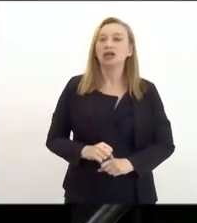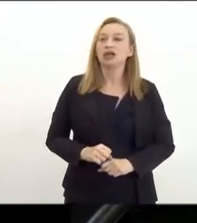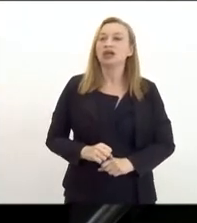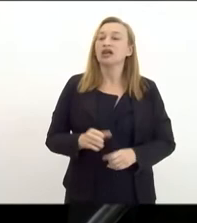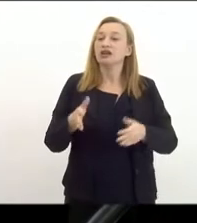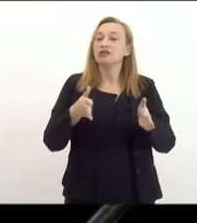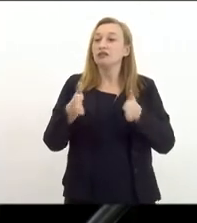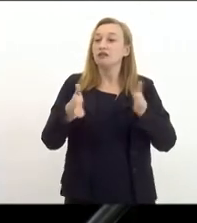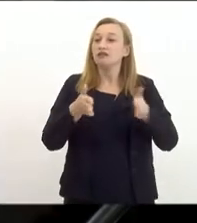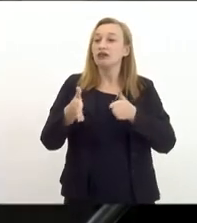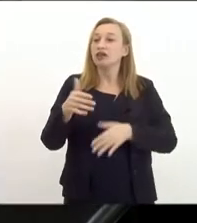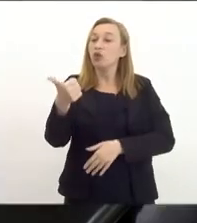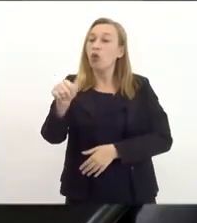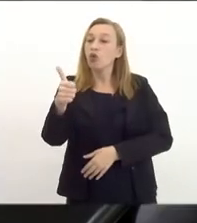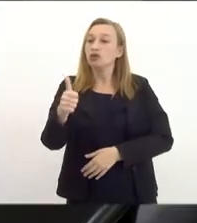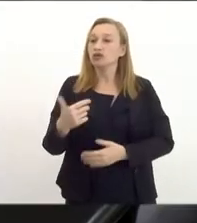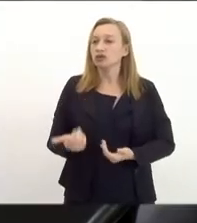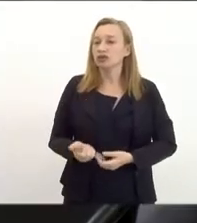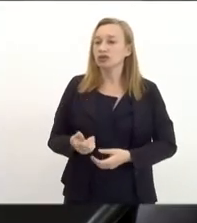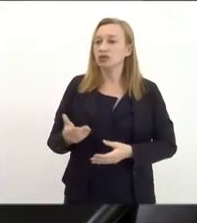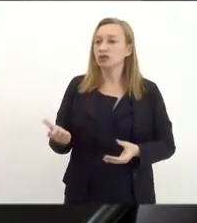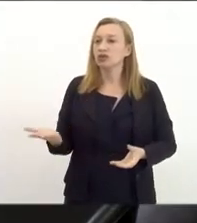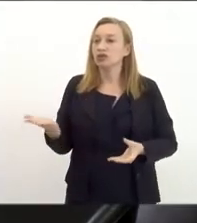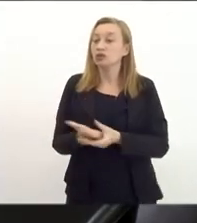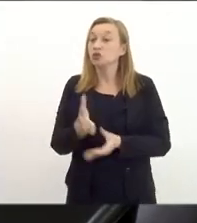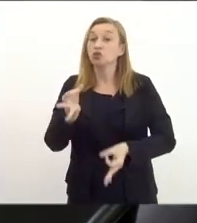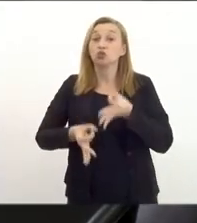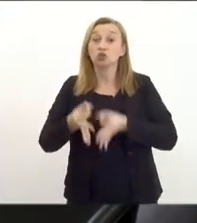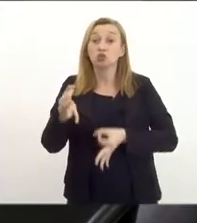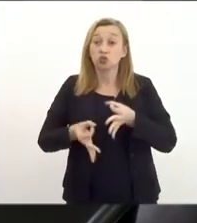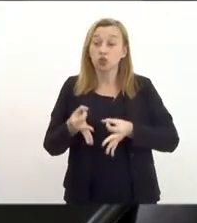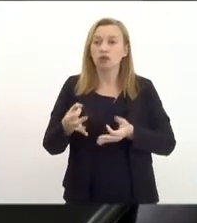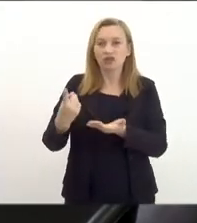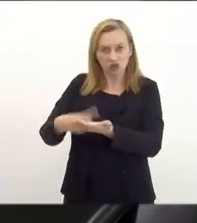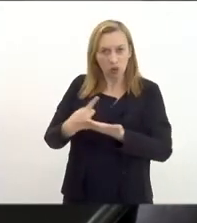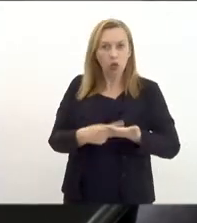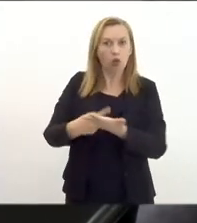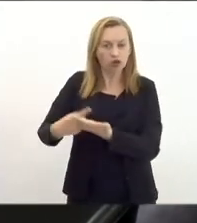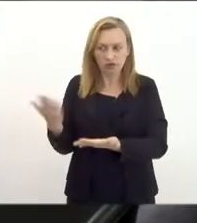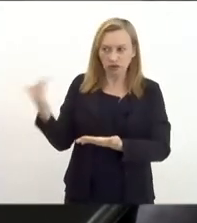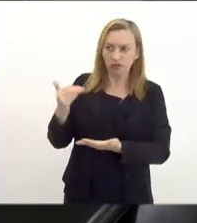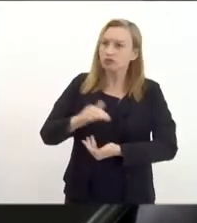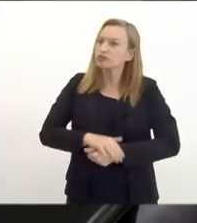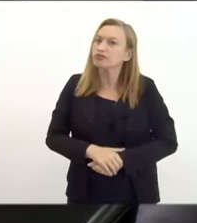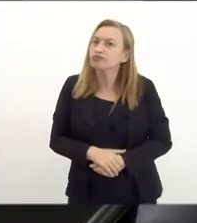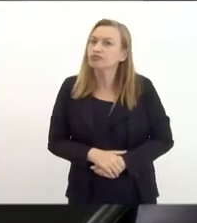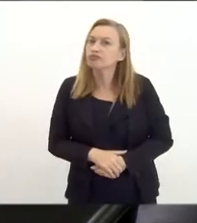passar para fazer 11 que suas ações judiciais Vamos fazer um acordo